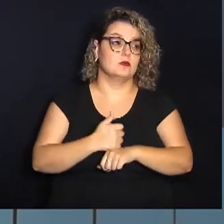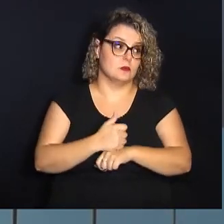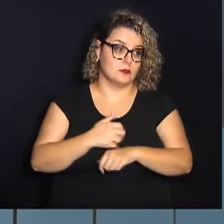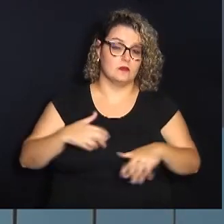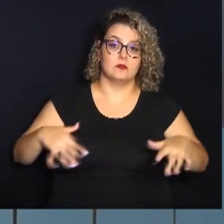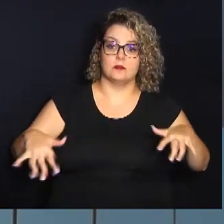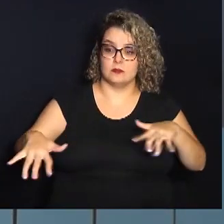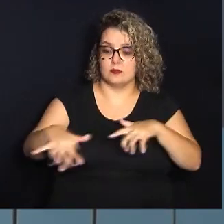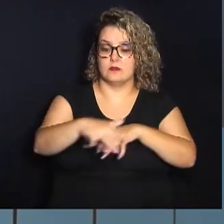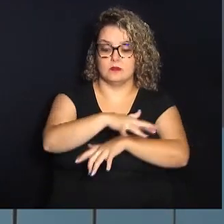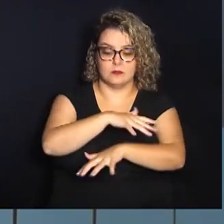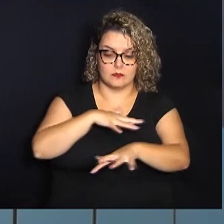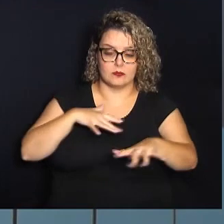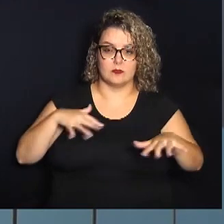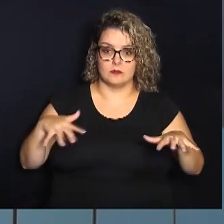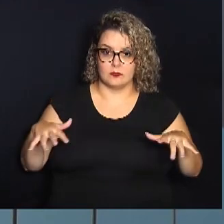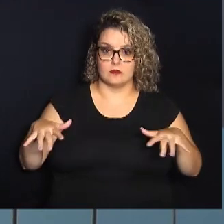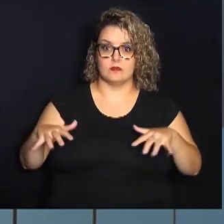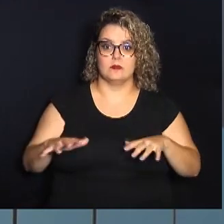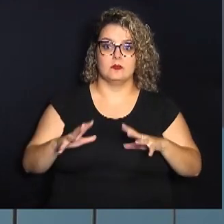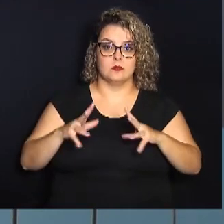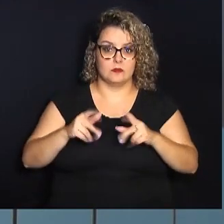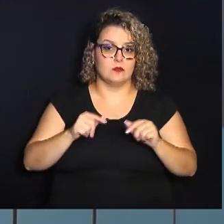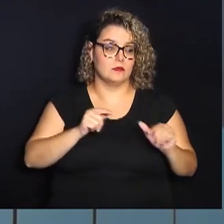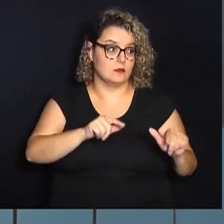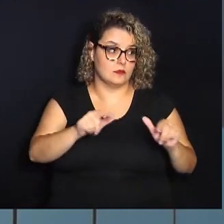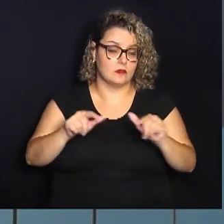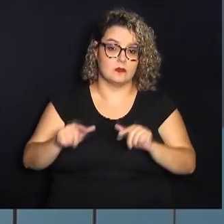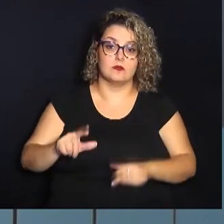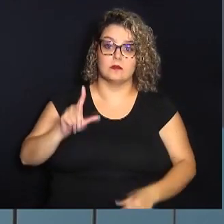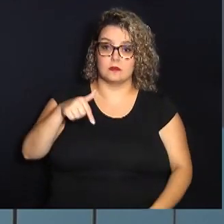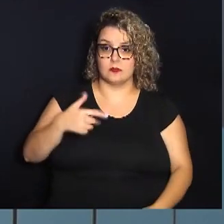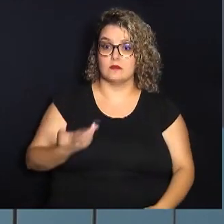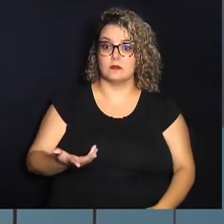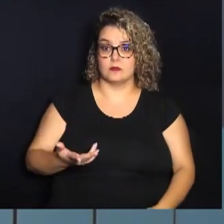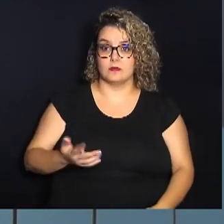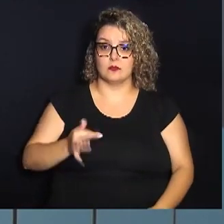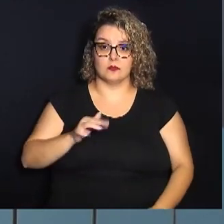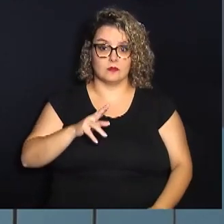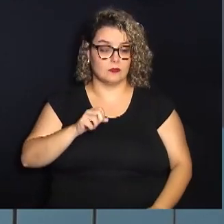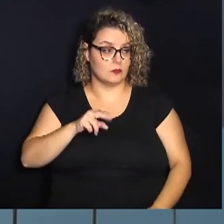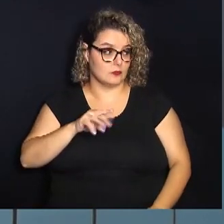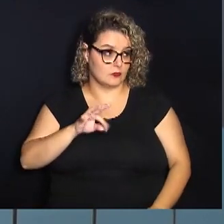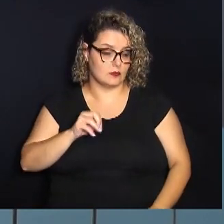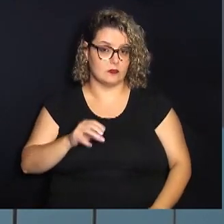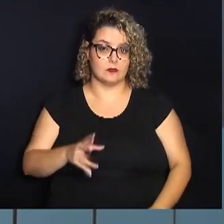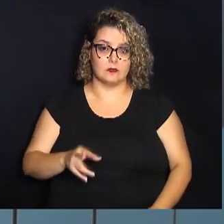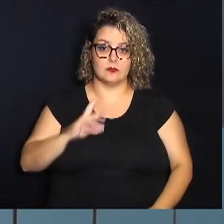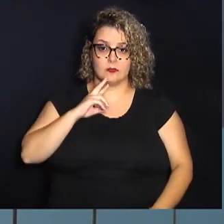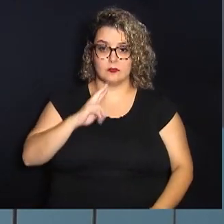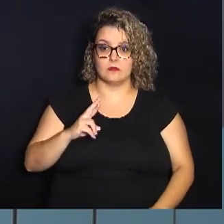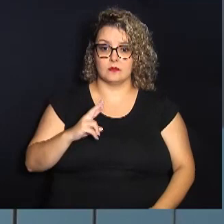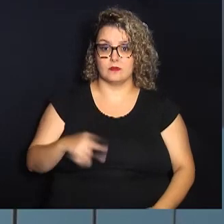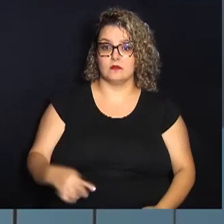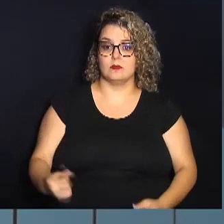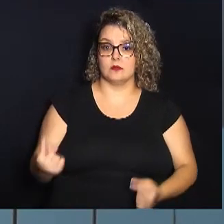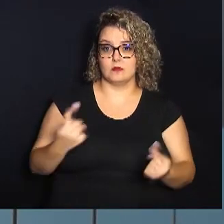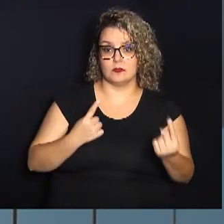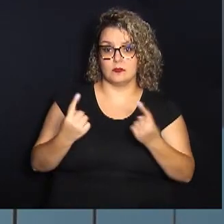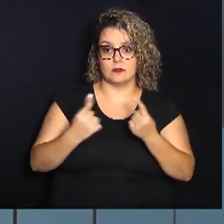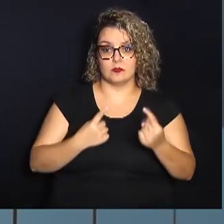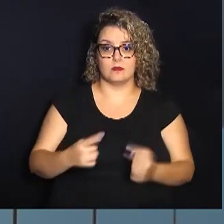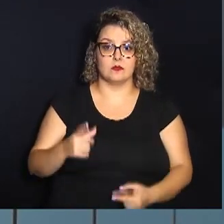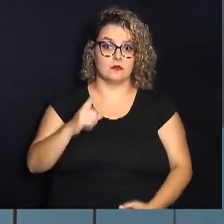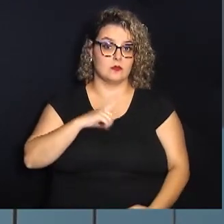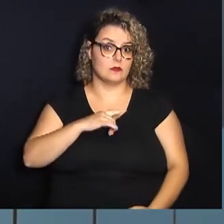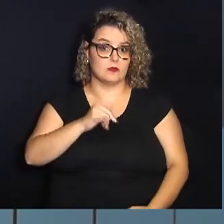né? Atuando nos territórios, até fica depois uma questão para o Fausto talvez responder, que me chega muito, que tem, por